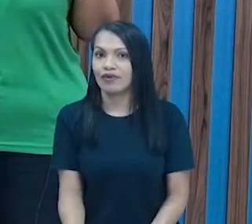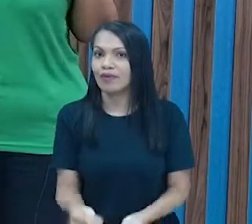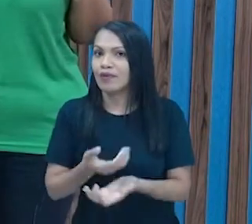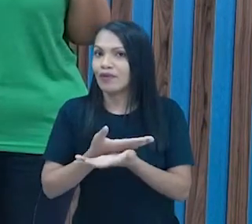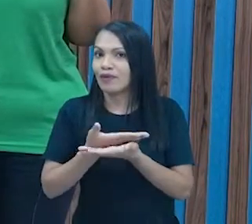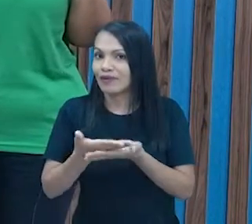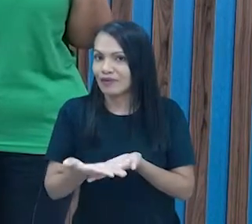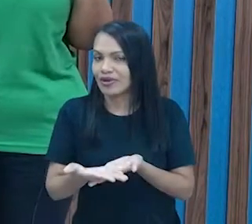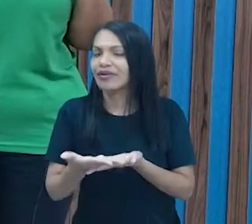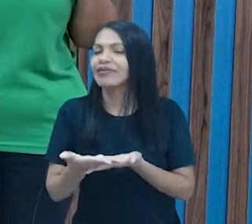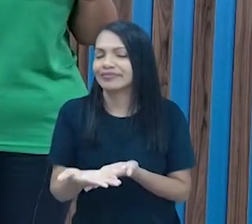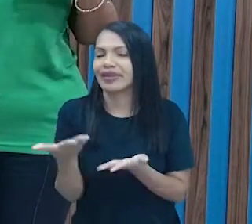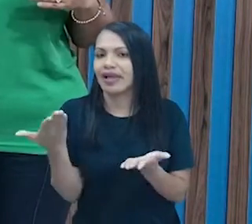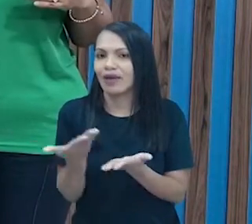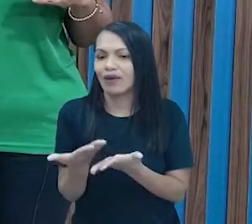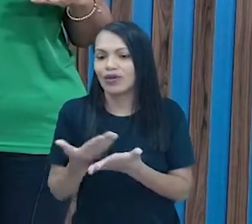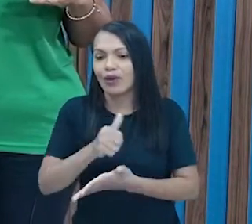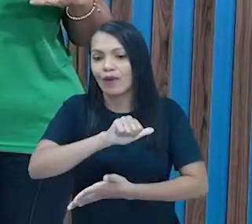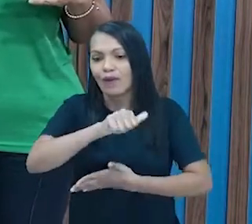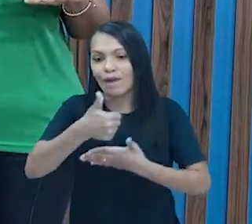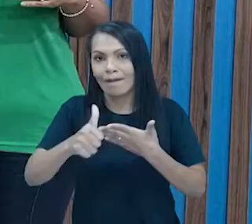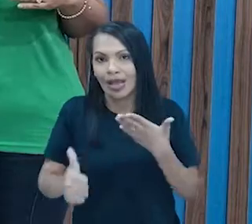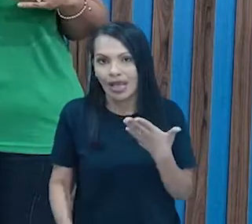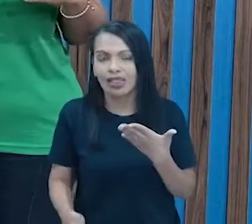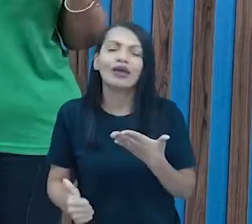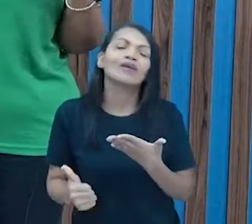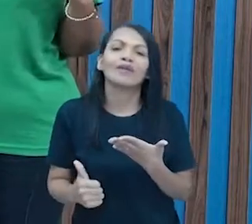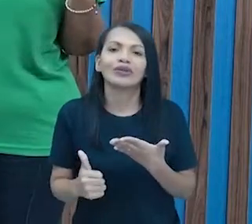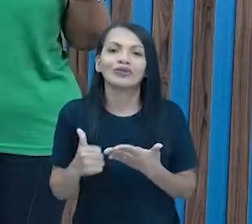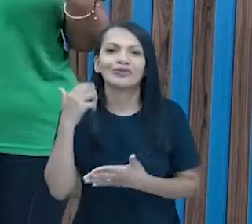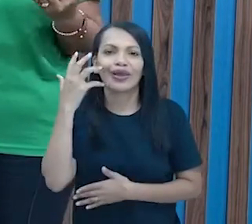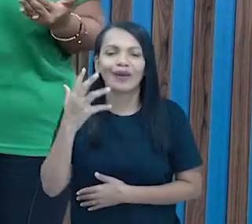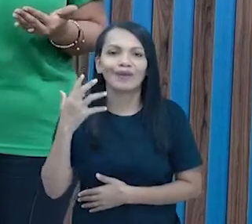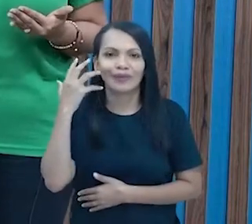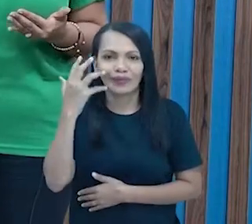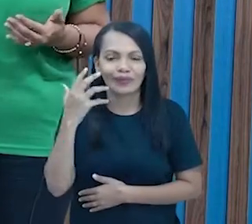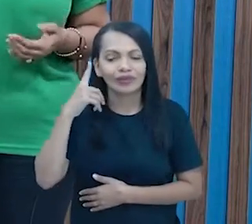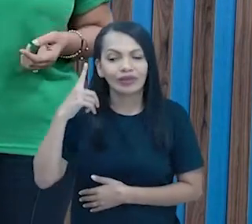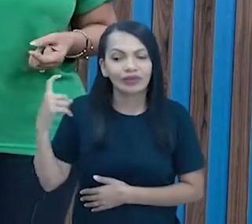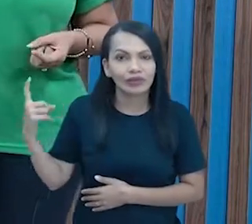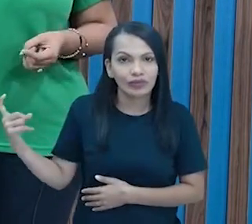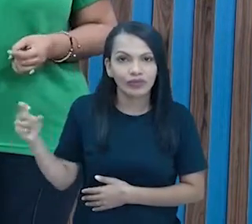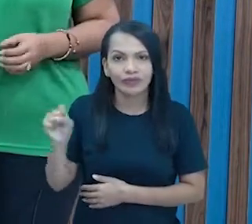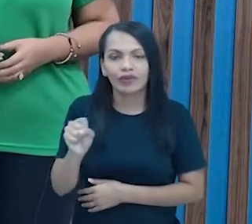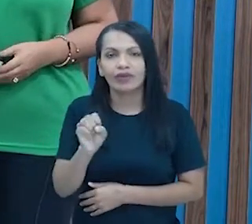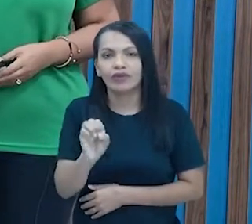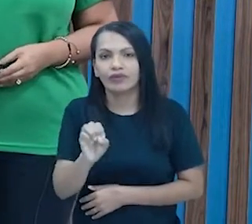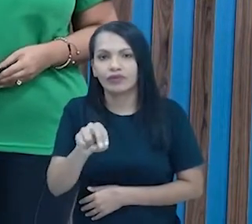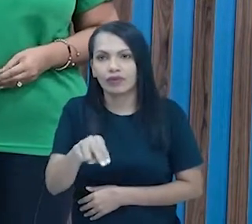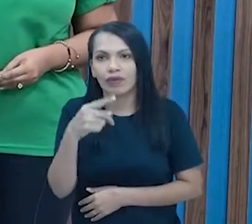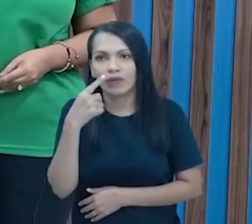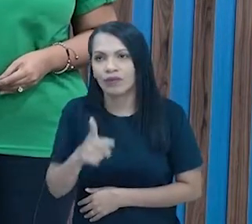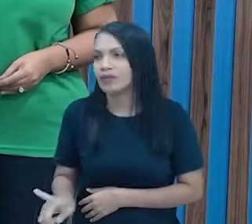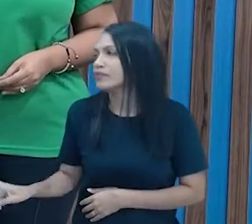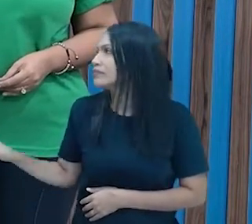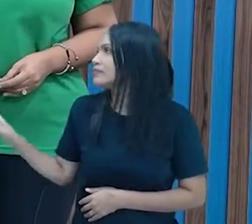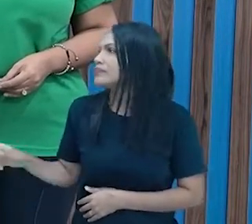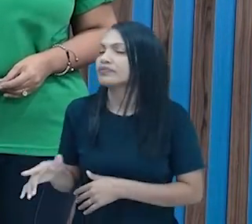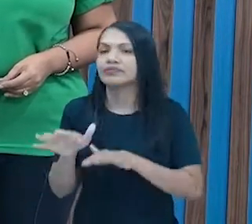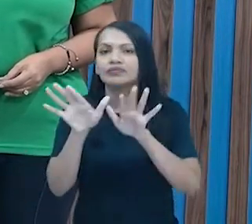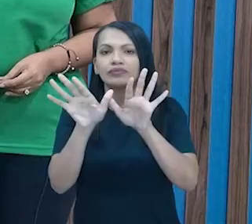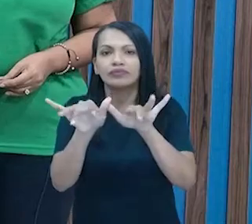agora sobre os parâmetros musicais, os parâmetros do som. Eu trouxe um passarinho para a gente ver.